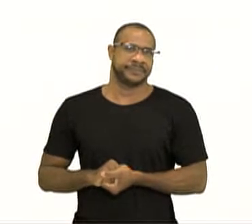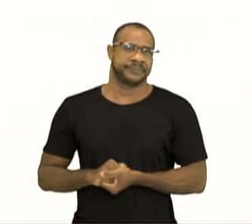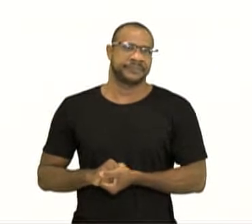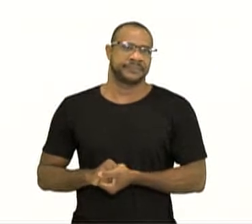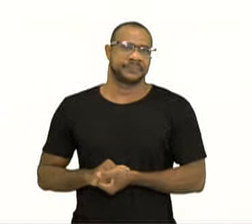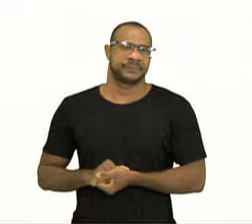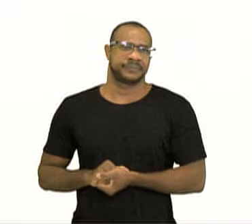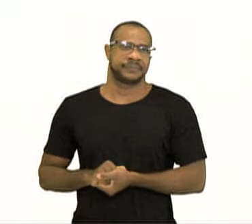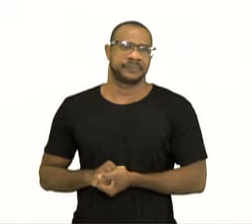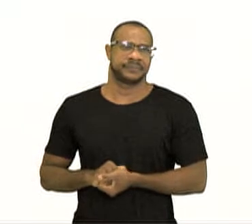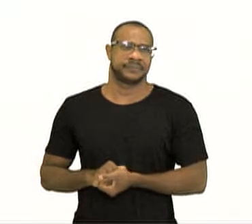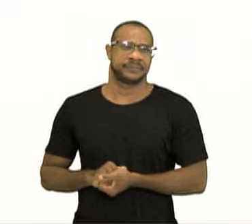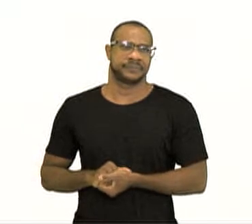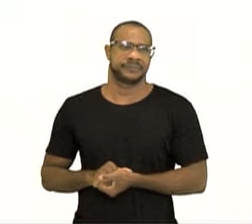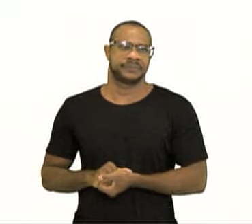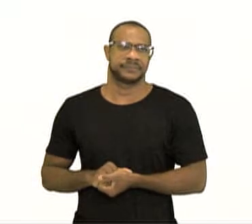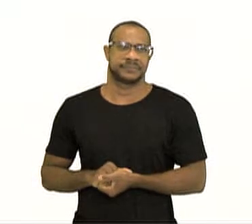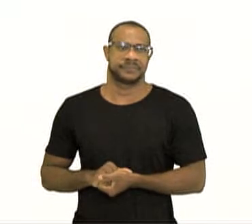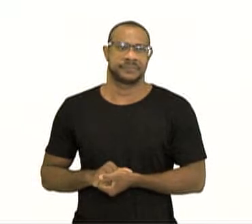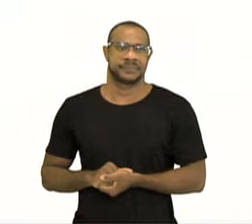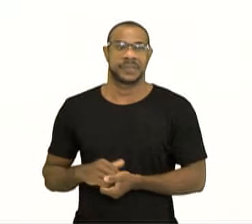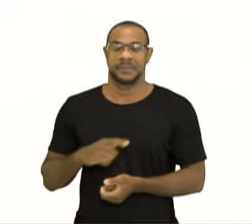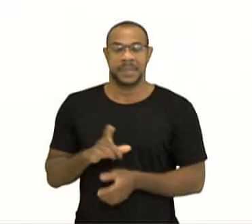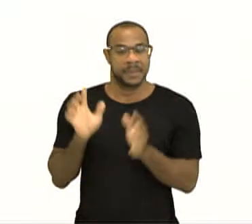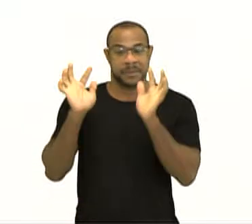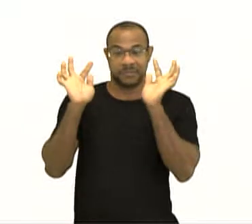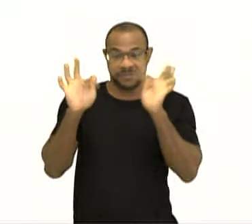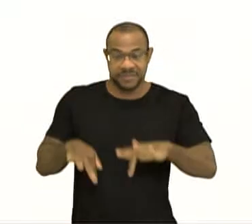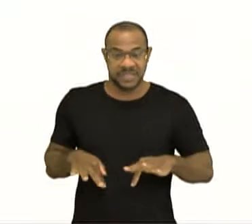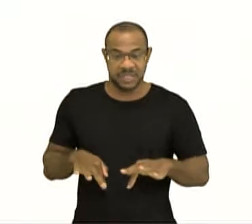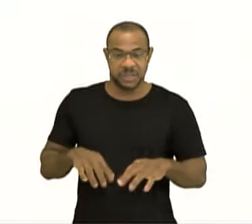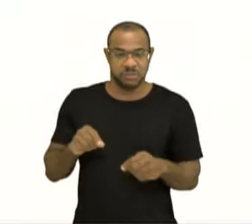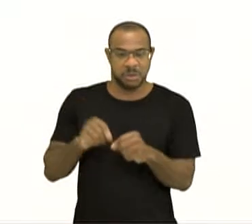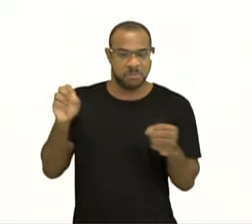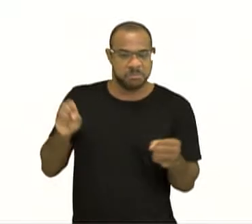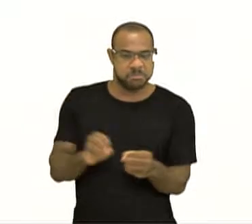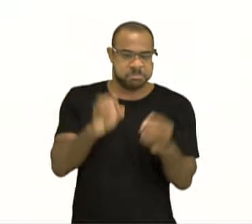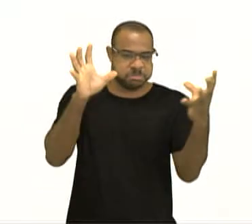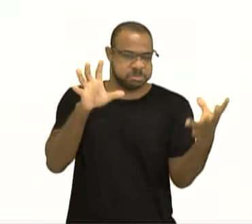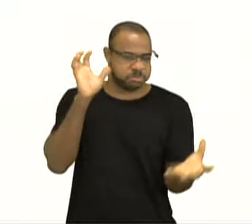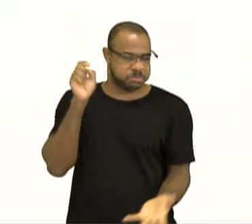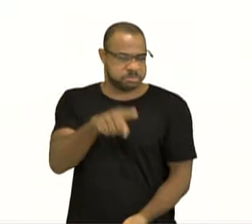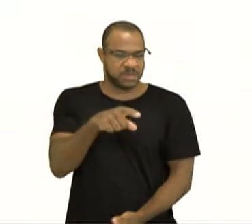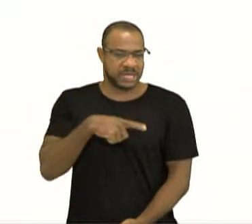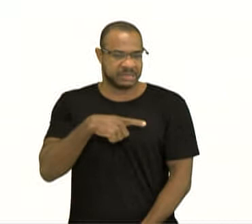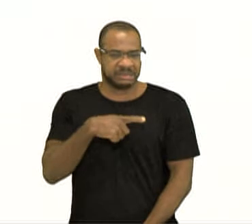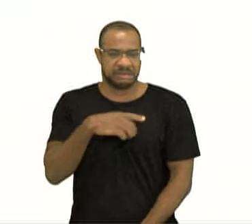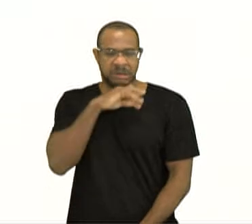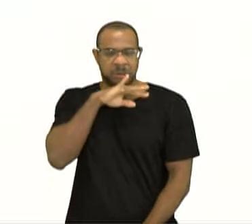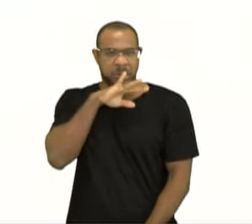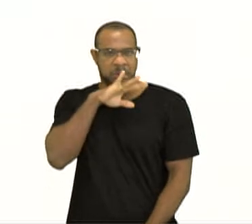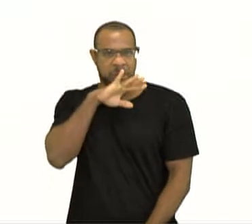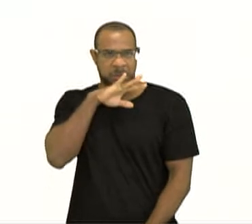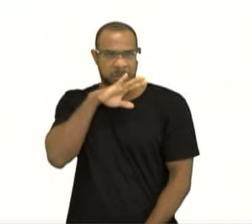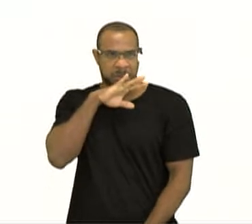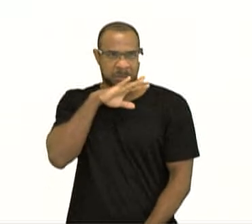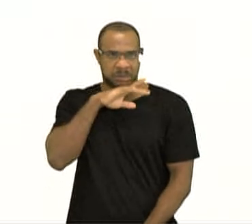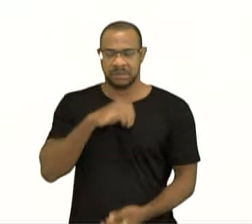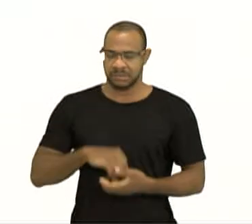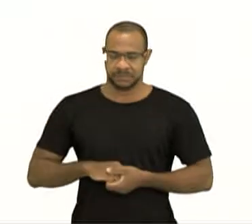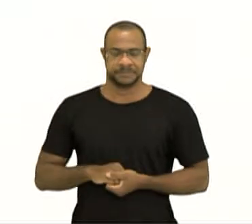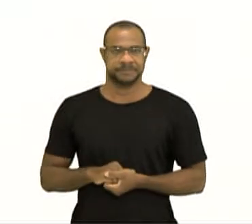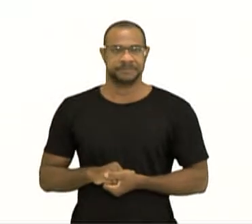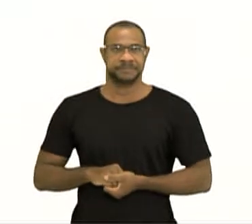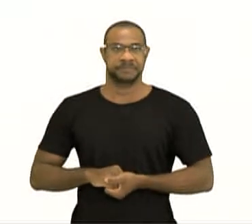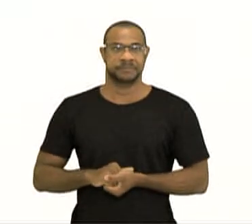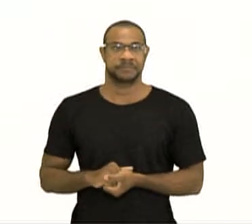eternal winter. Para colocar fim numa maldição horrível de um inverno eterno. 2.